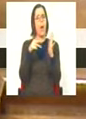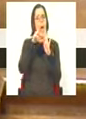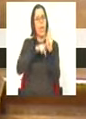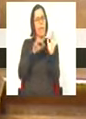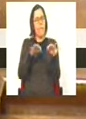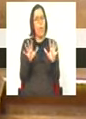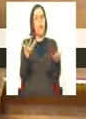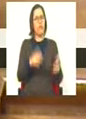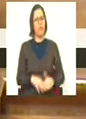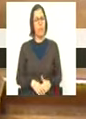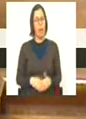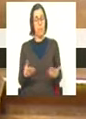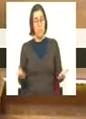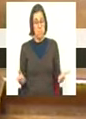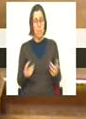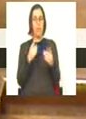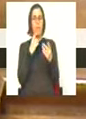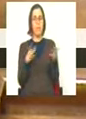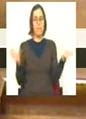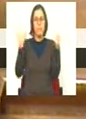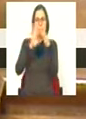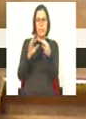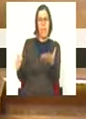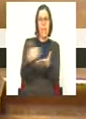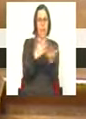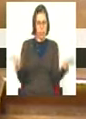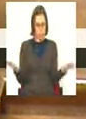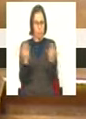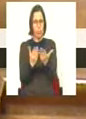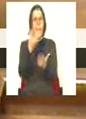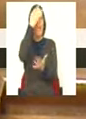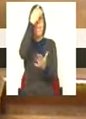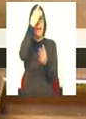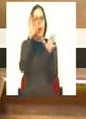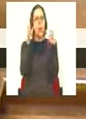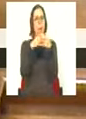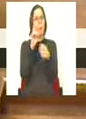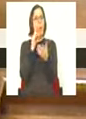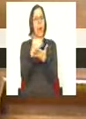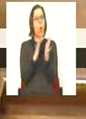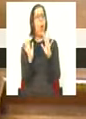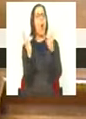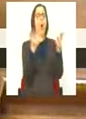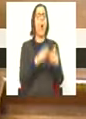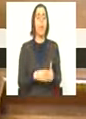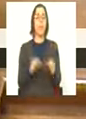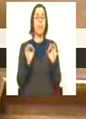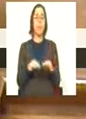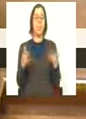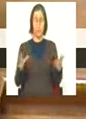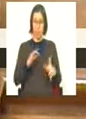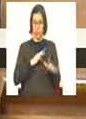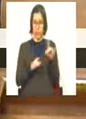relatório final? Em relação às interconexões de dados, onde estão os pareceres da Comissão de Proteção de Dados? Finalmente,